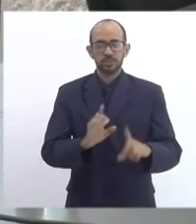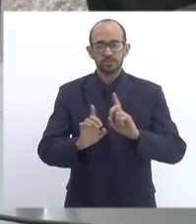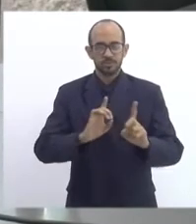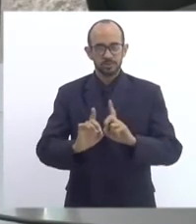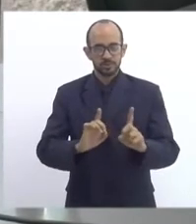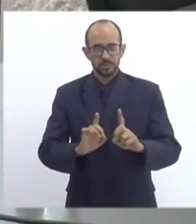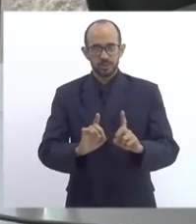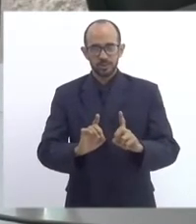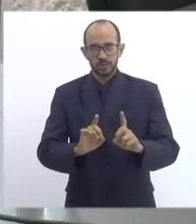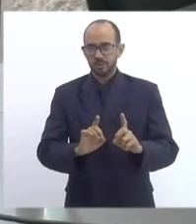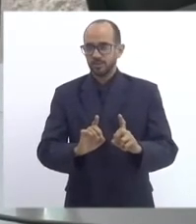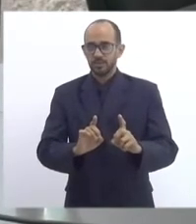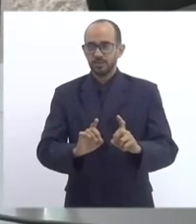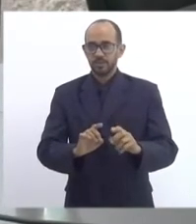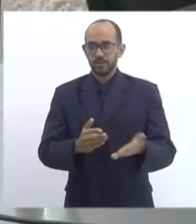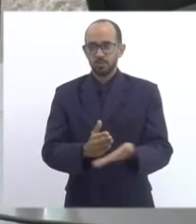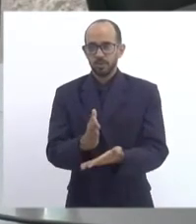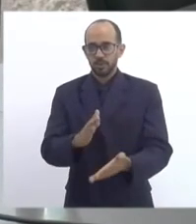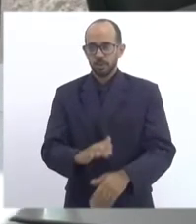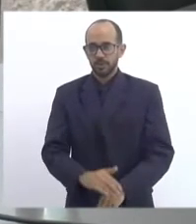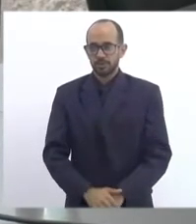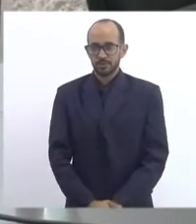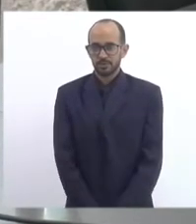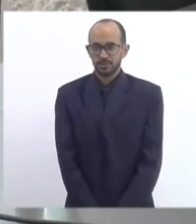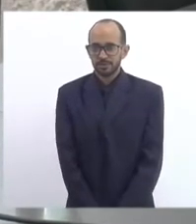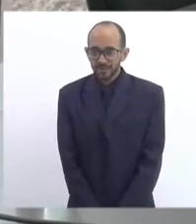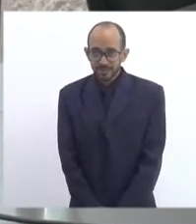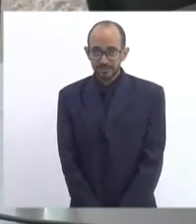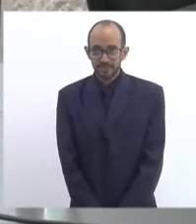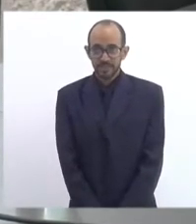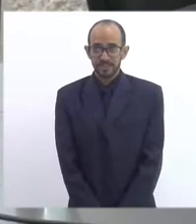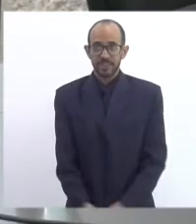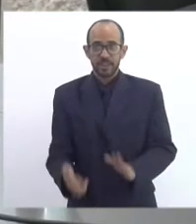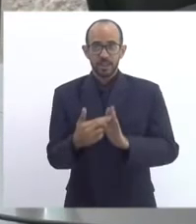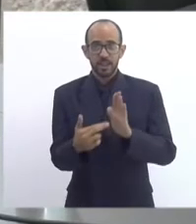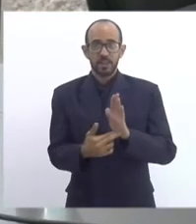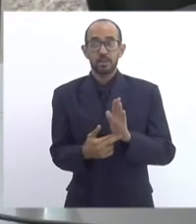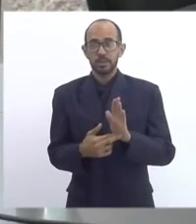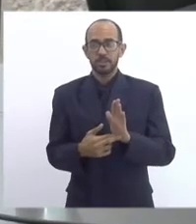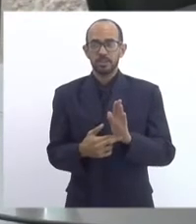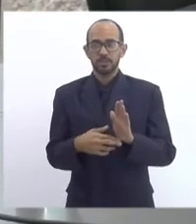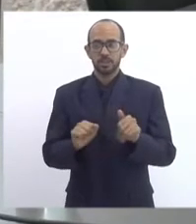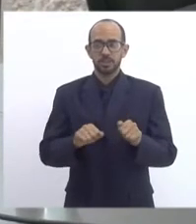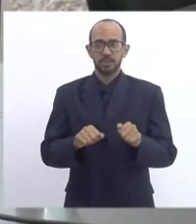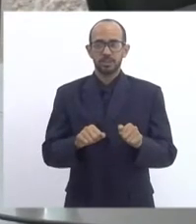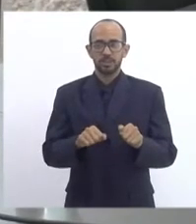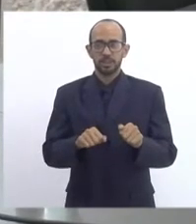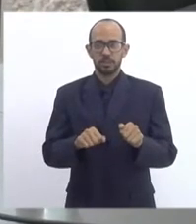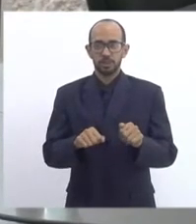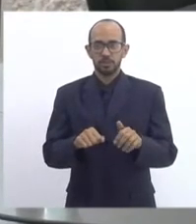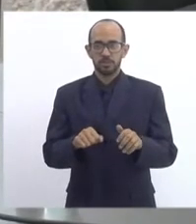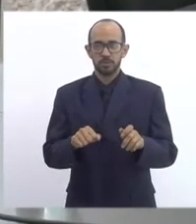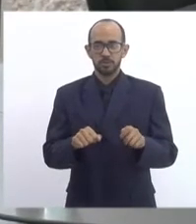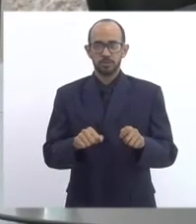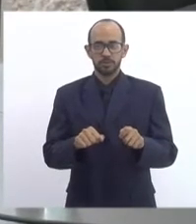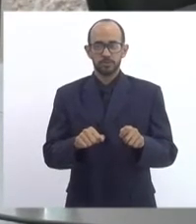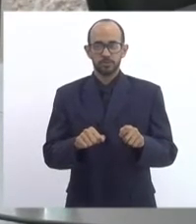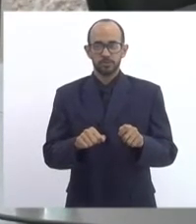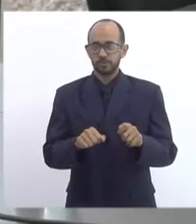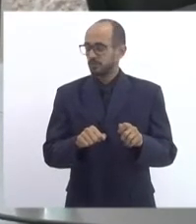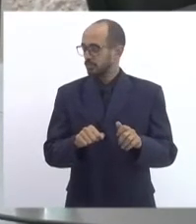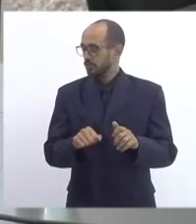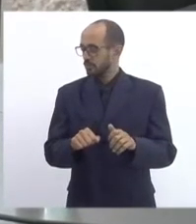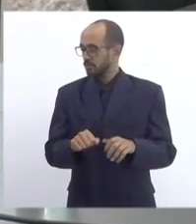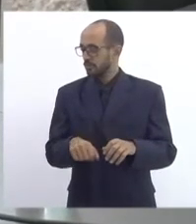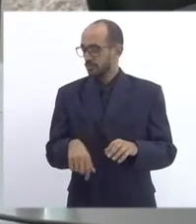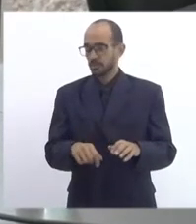votação, aprovado. Relator, deputado Chico Machado, emendas de plenário ao projeto de lei... Perdão,